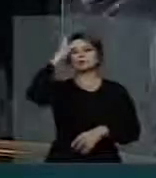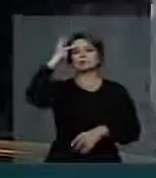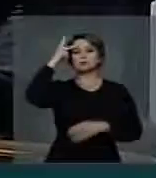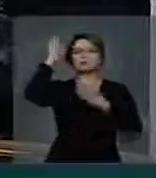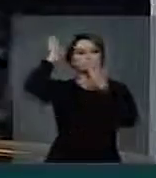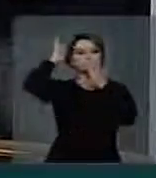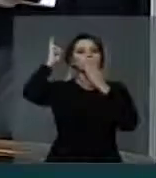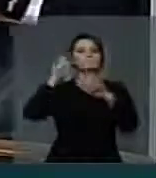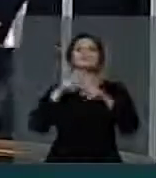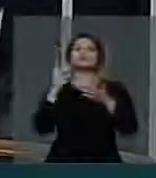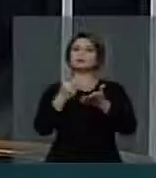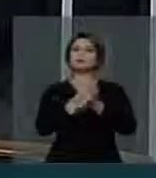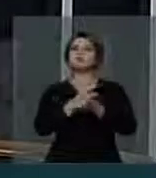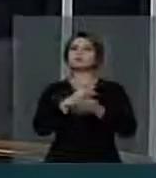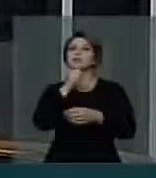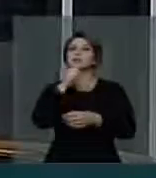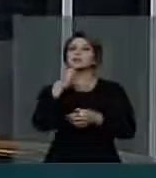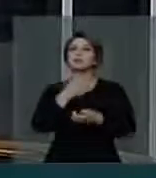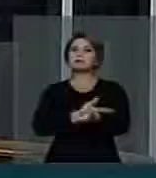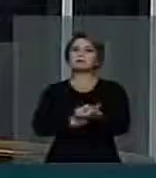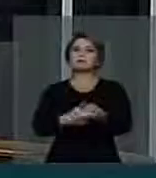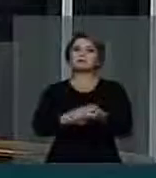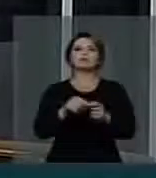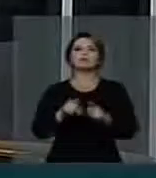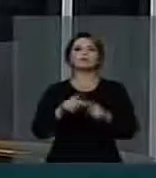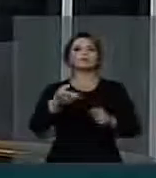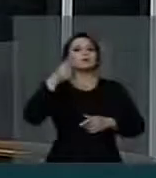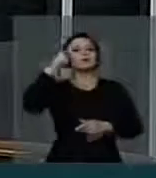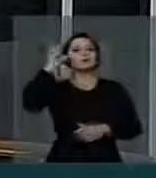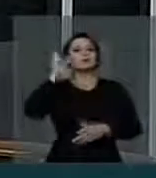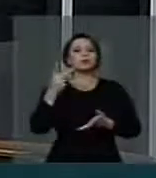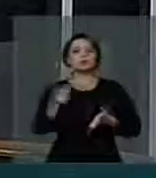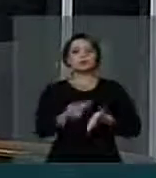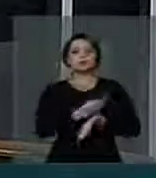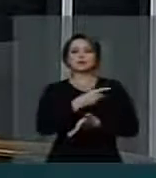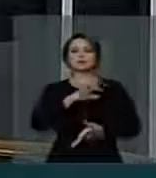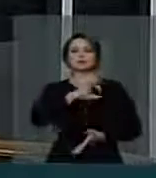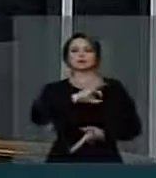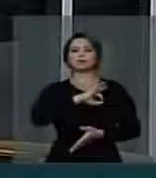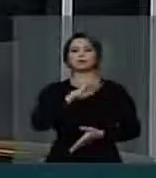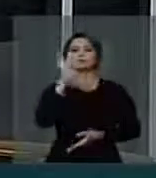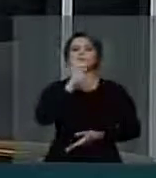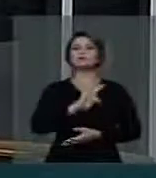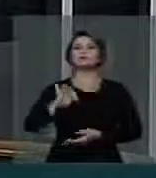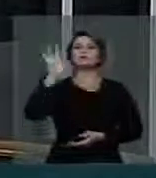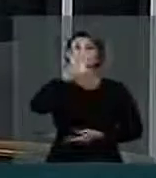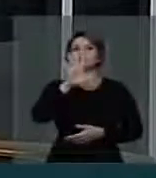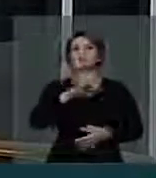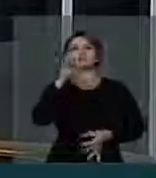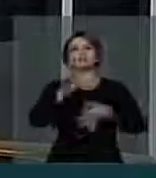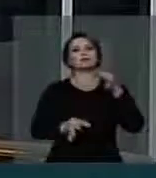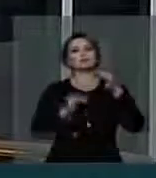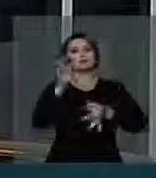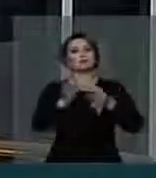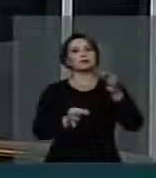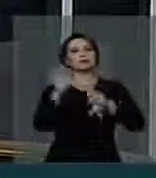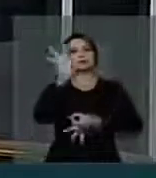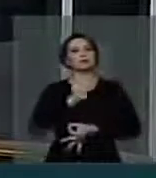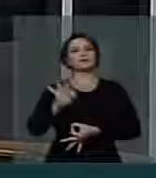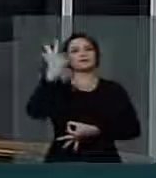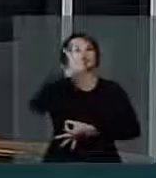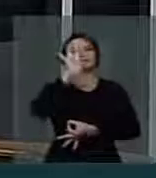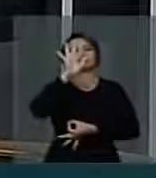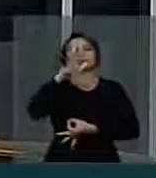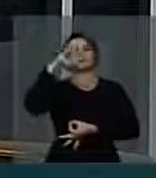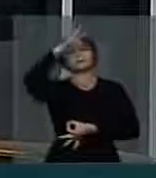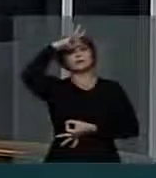feridos. E ontem, numa ação inconsequente da Polícia Federal e da Justiça Federal em Mato